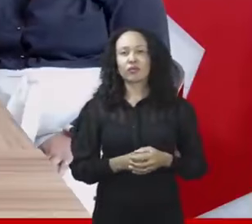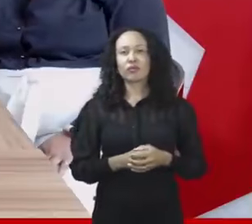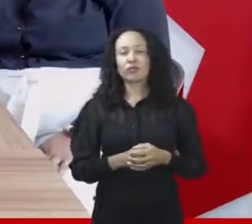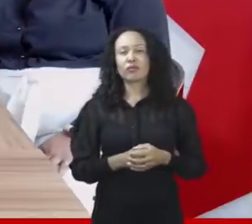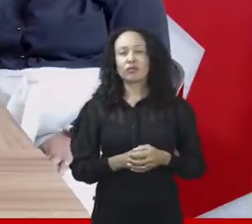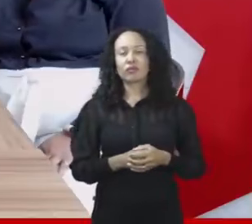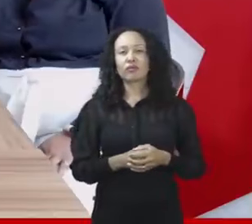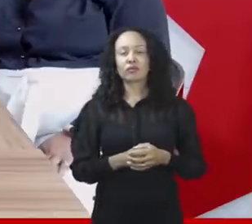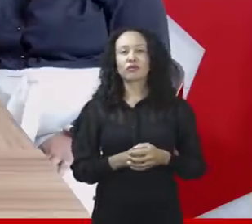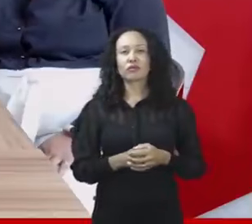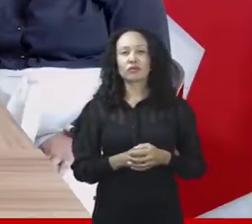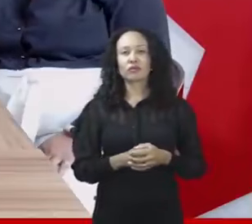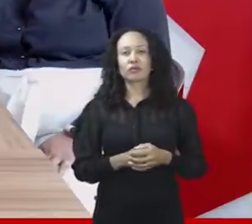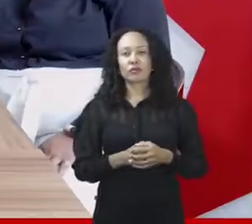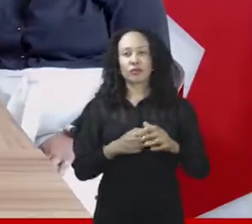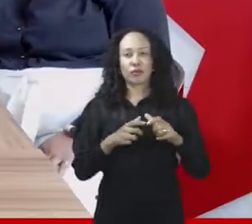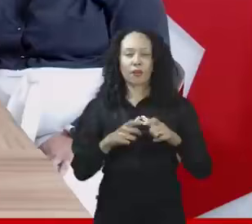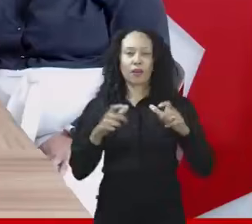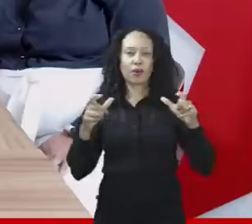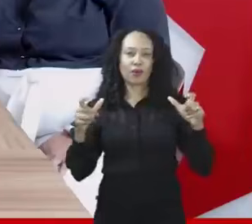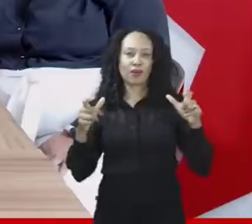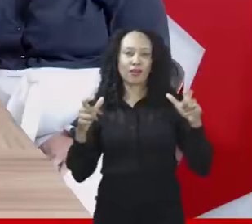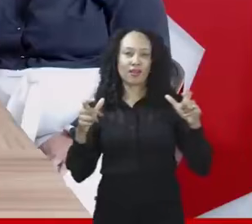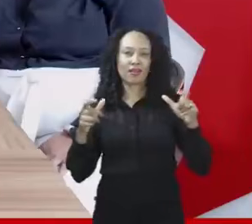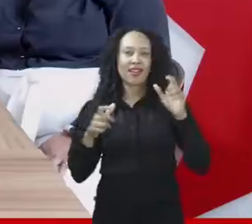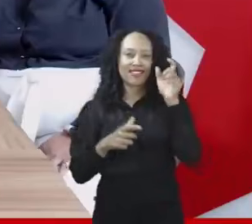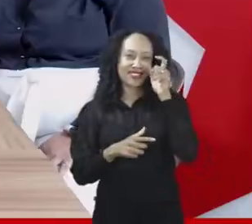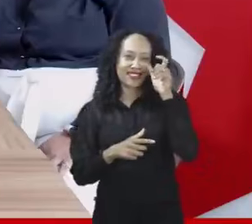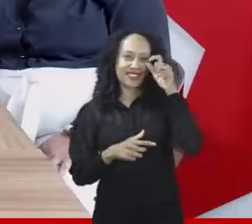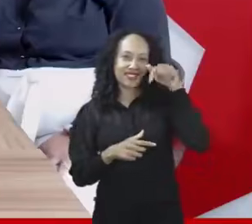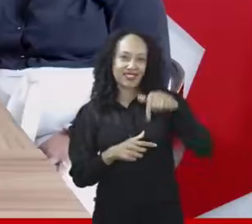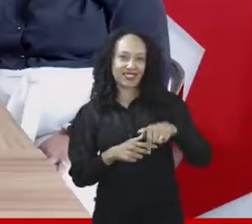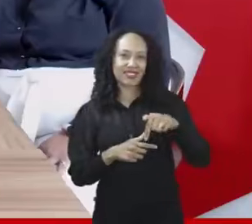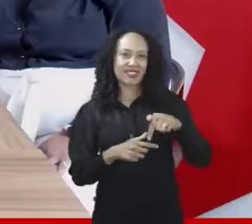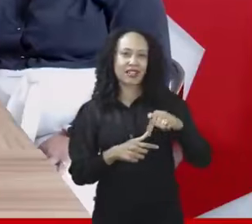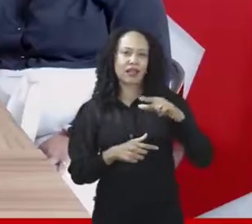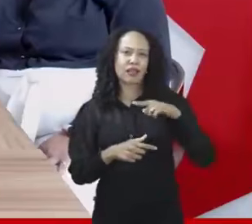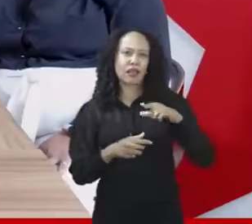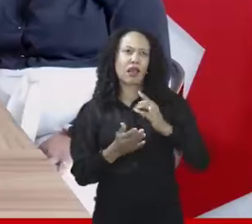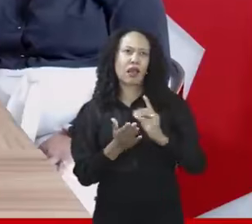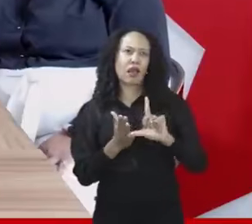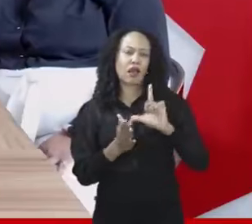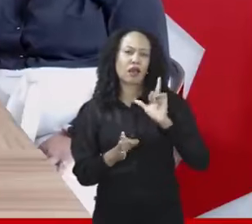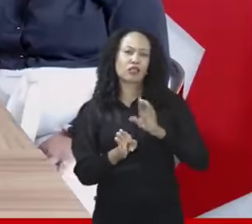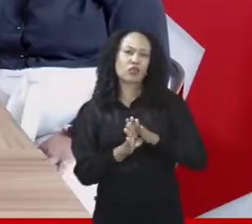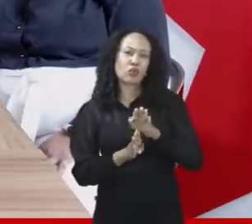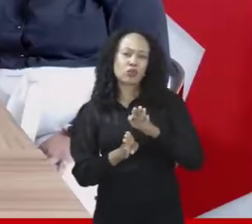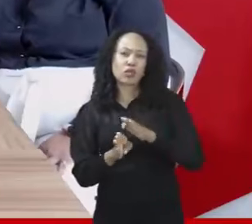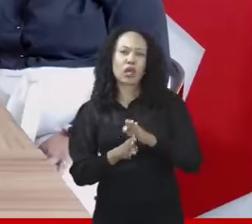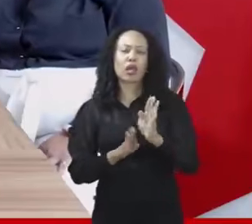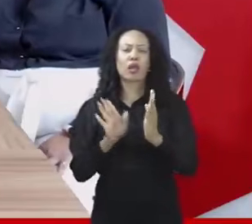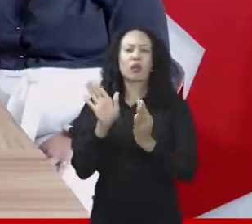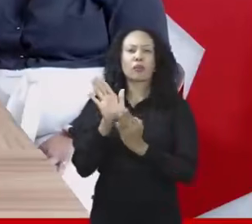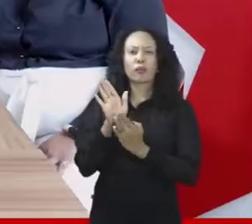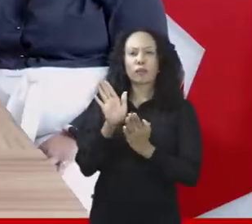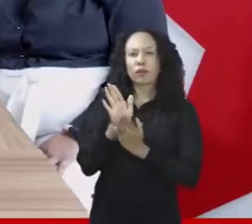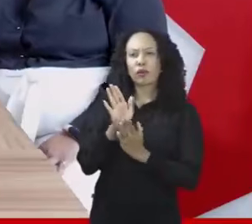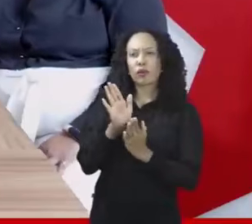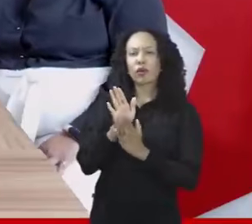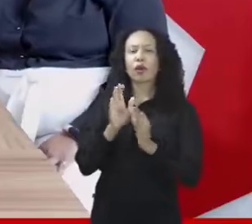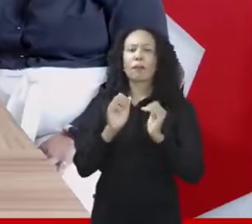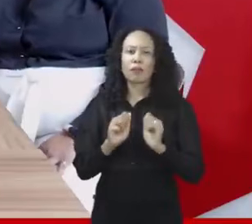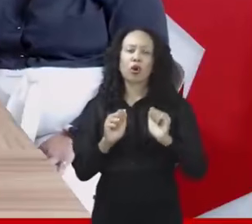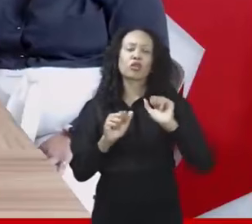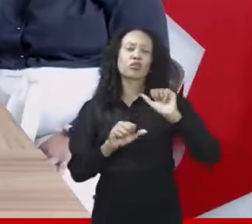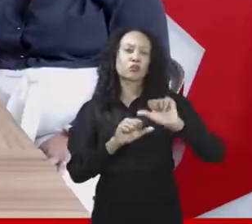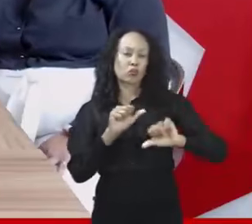ouve o podcast passa por algum tipo de conselho, alguma proposta a gente lança, você sabe que pode ser alterado, a